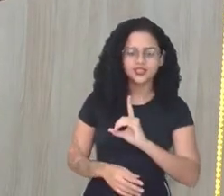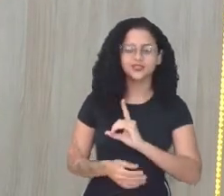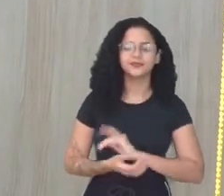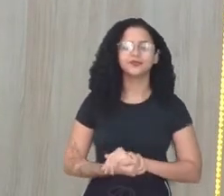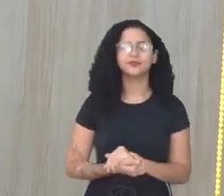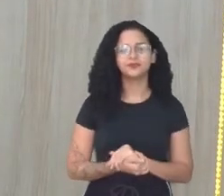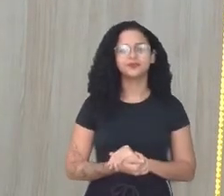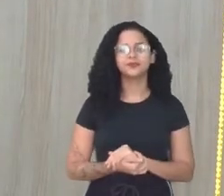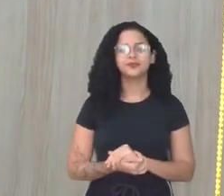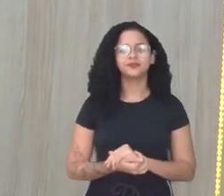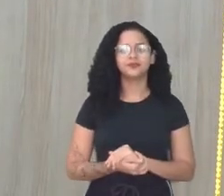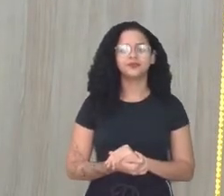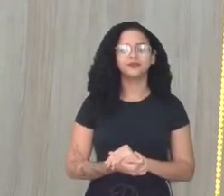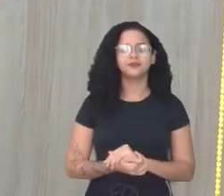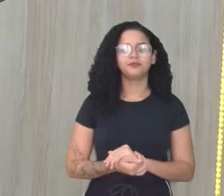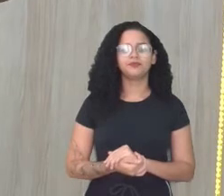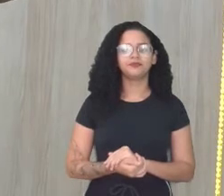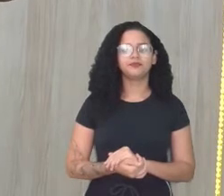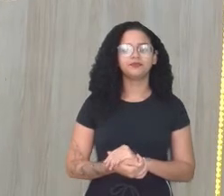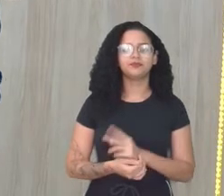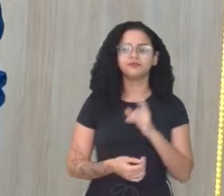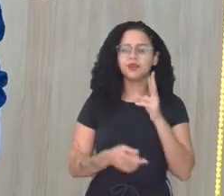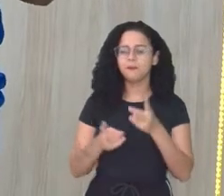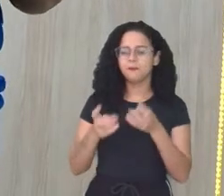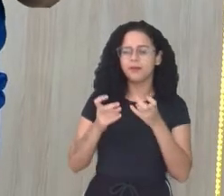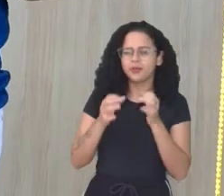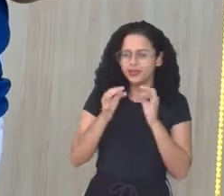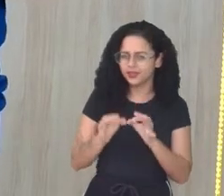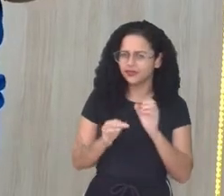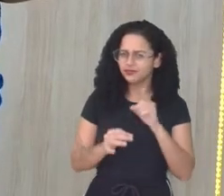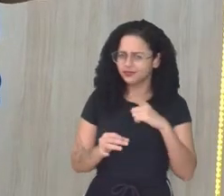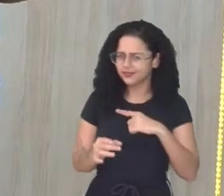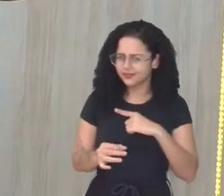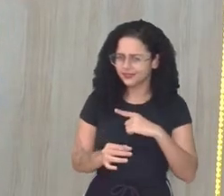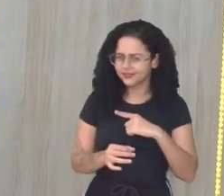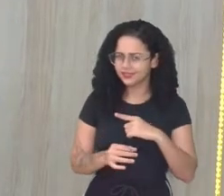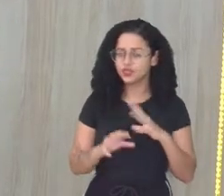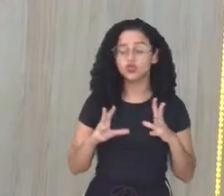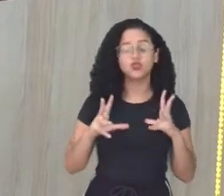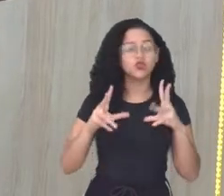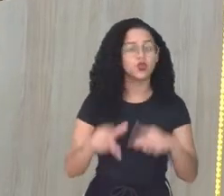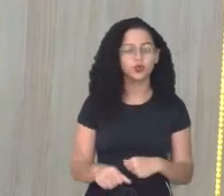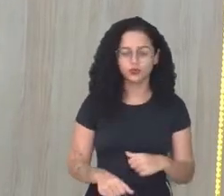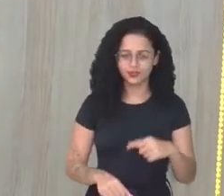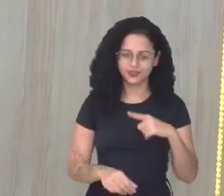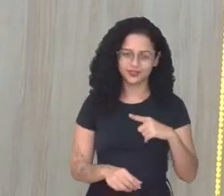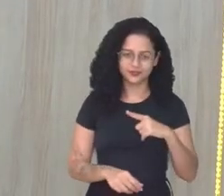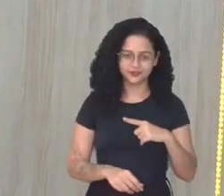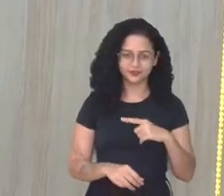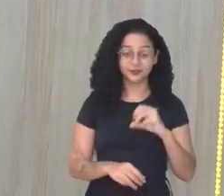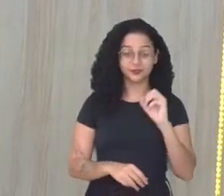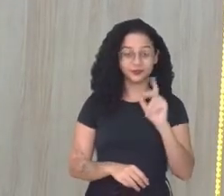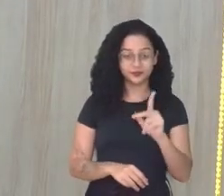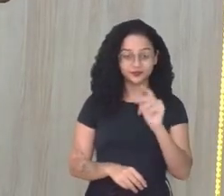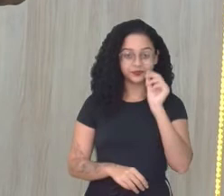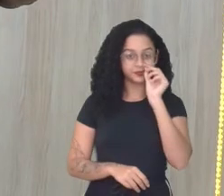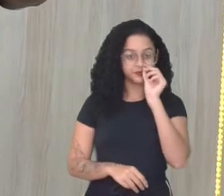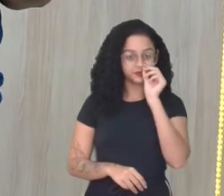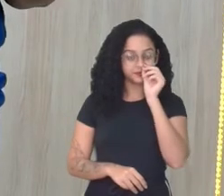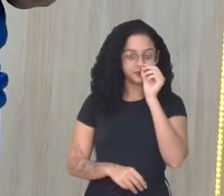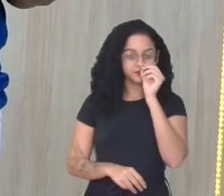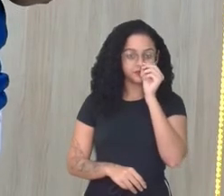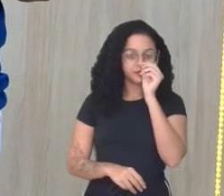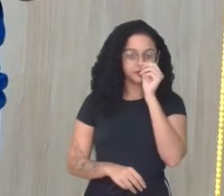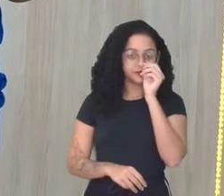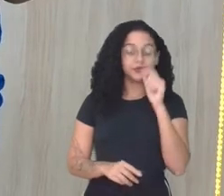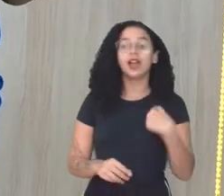Tá? Observa direitinho, para ver se você não tem. Todos têm, tá certo? Então a gente precisa